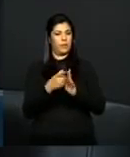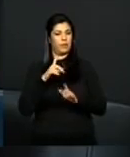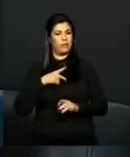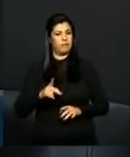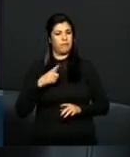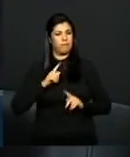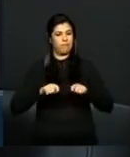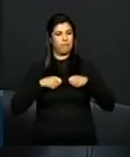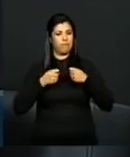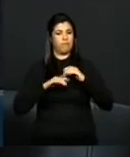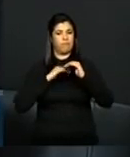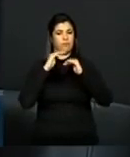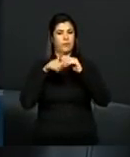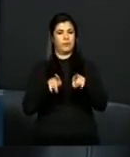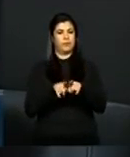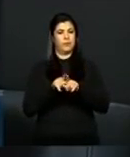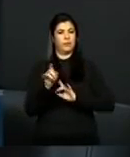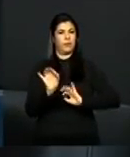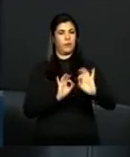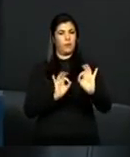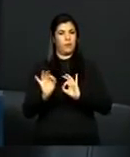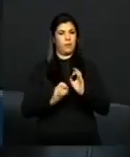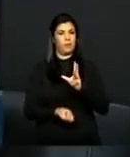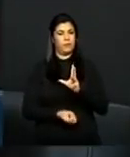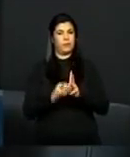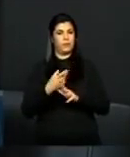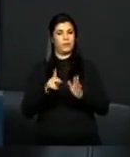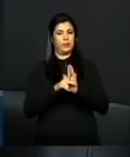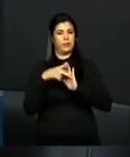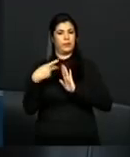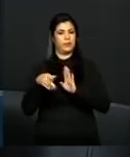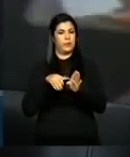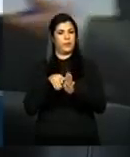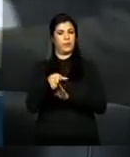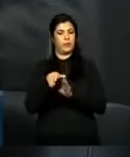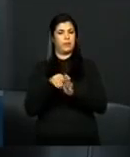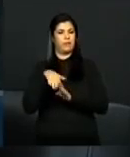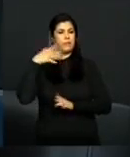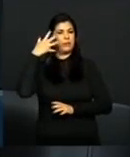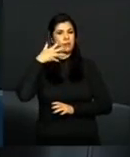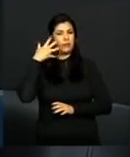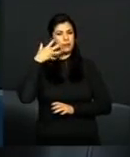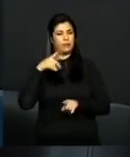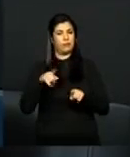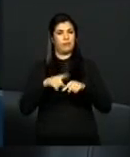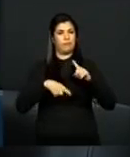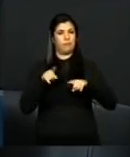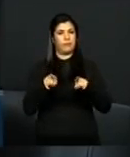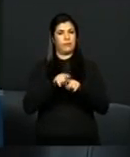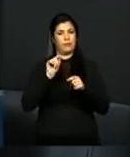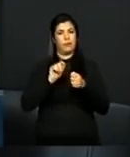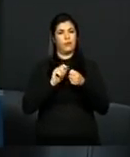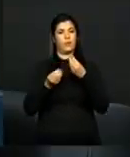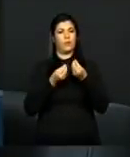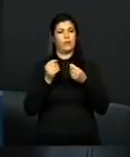superar. E o plano, ele nasce disso, dessa orientação política de fazer e de